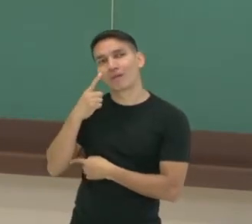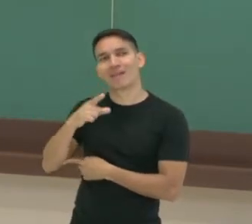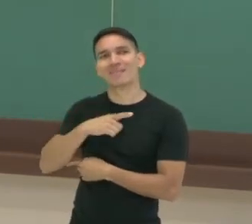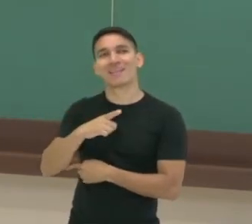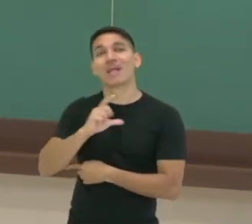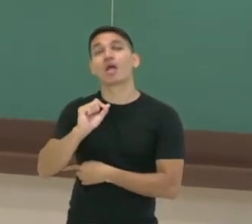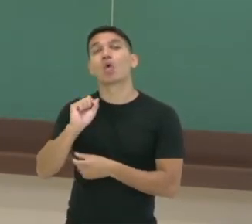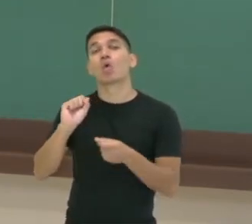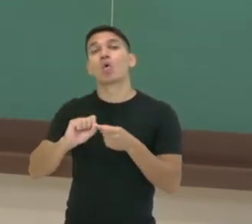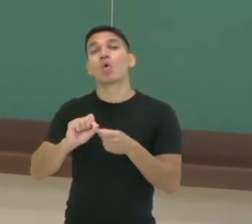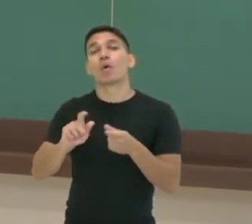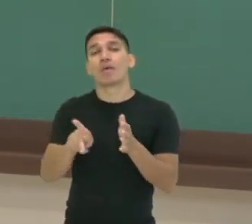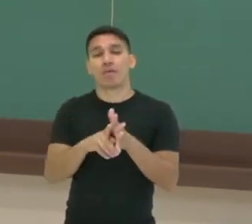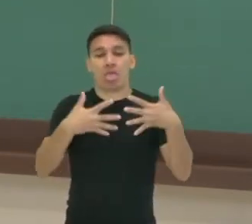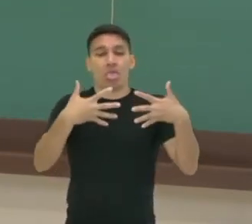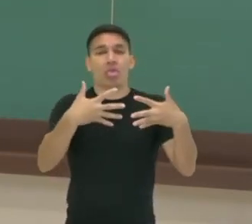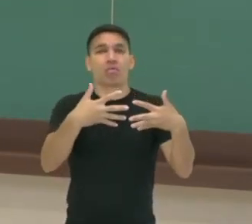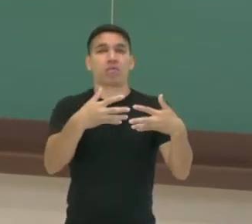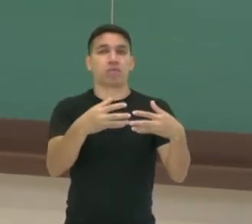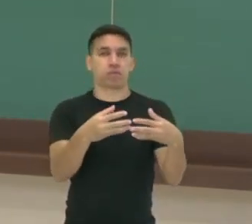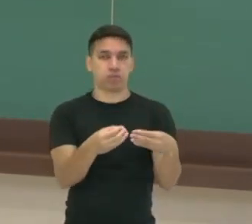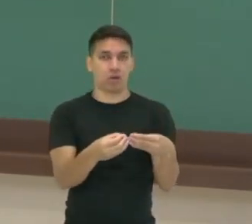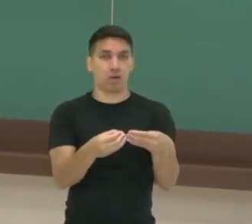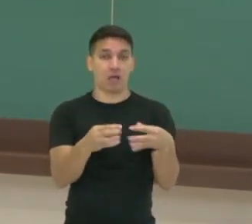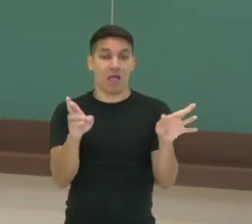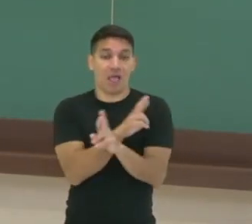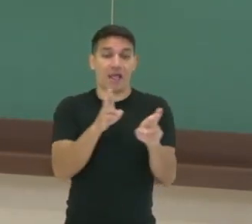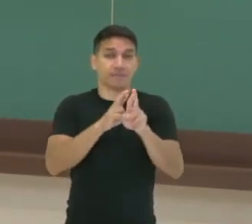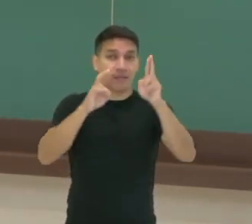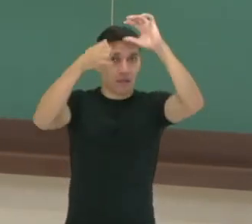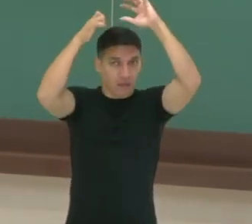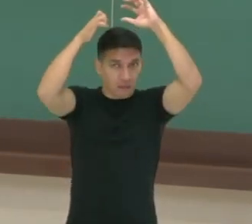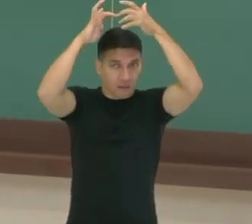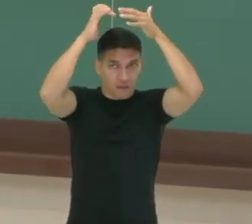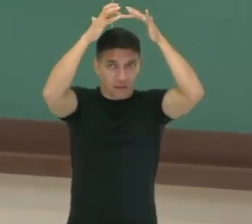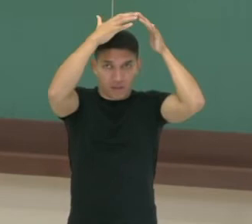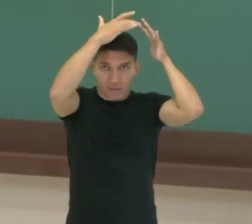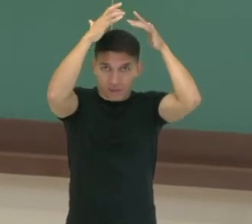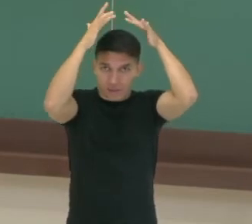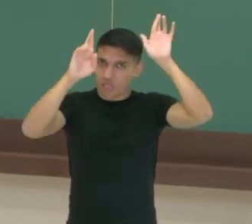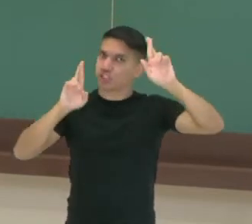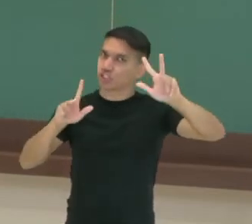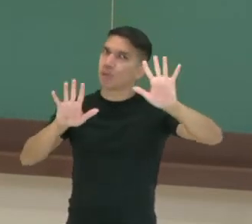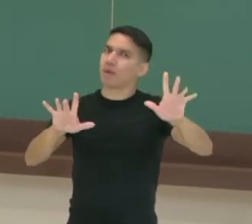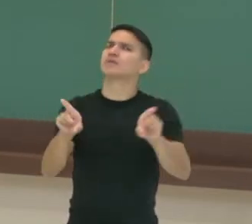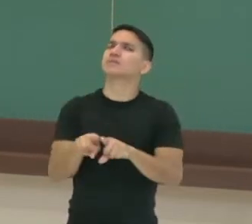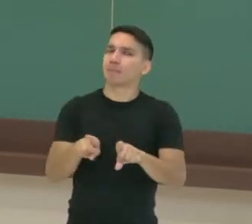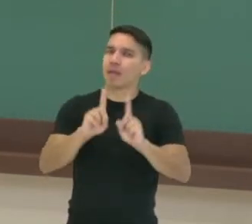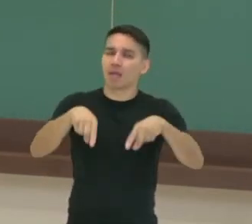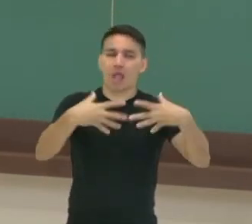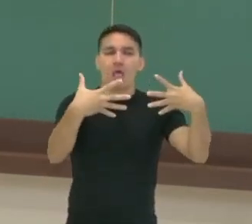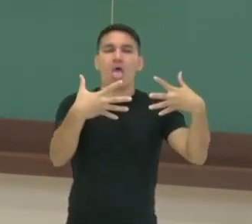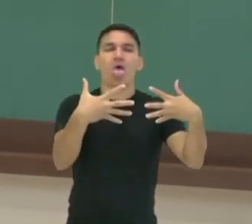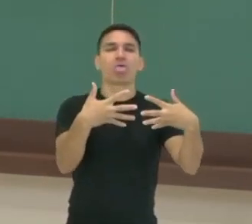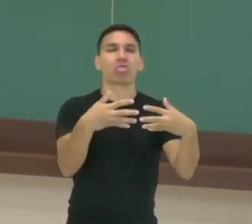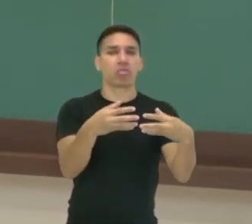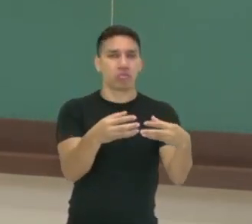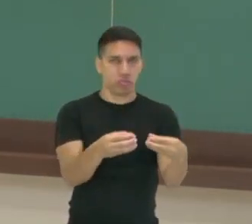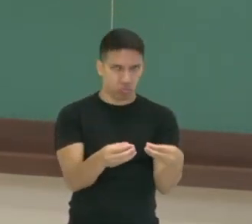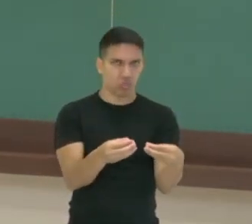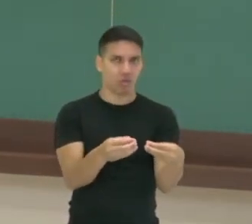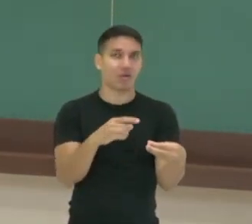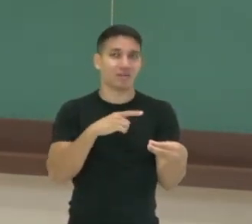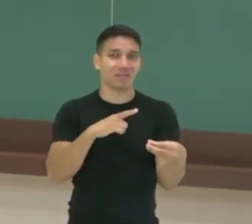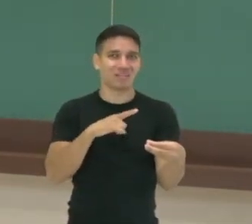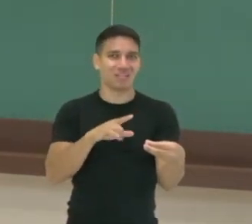muscular neurogênica. É diferente. Também é uma atrofia. Eu tenho uma perda, uma diminuição do